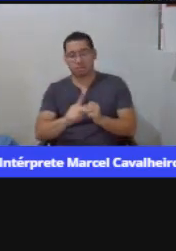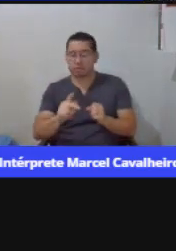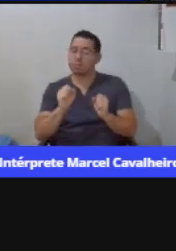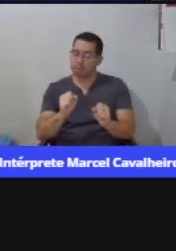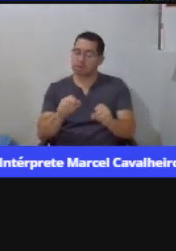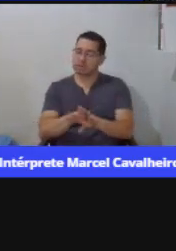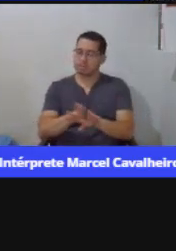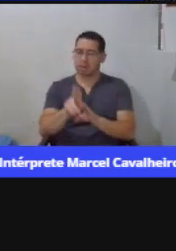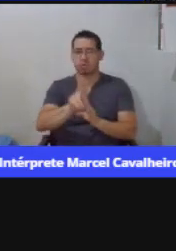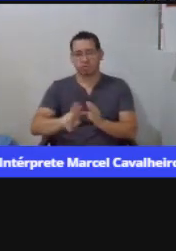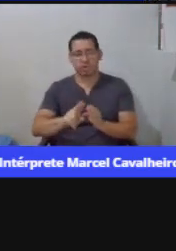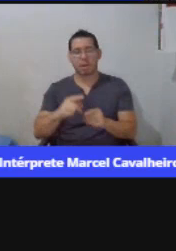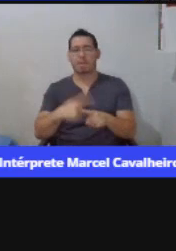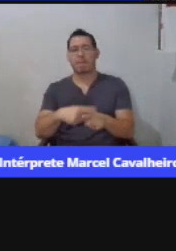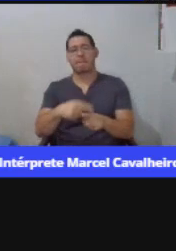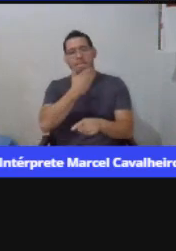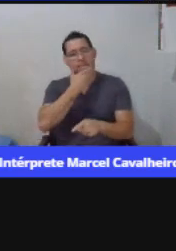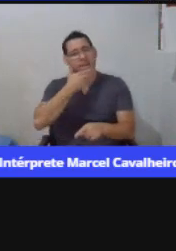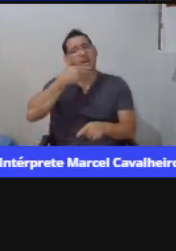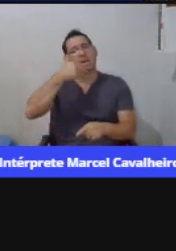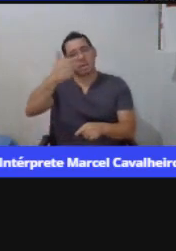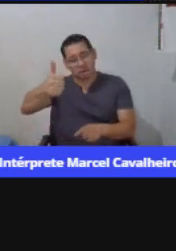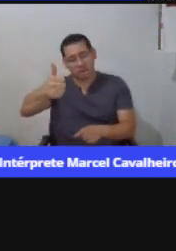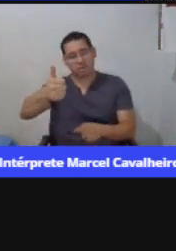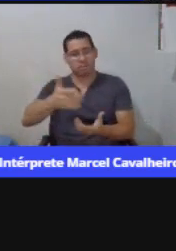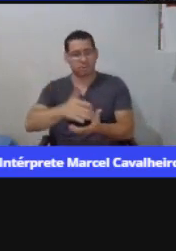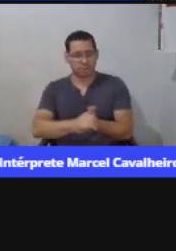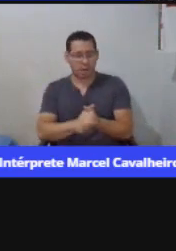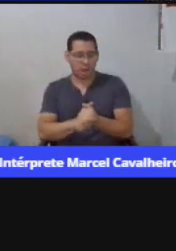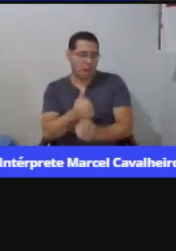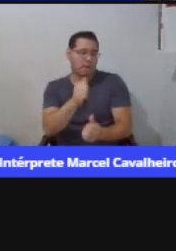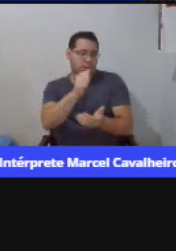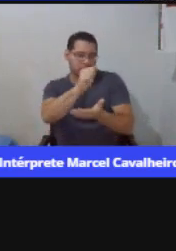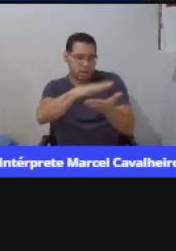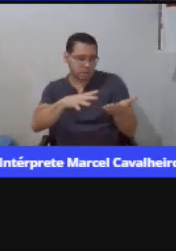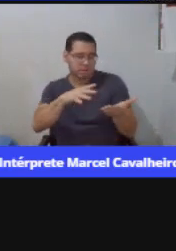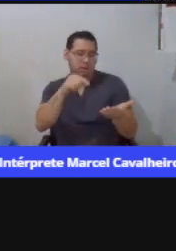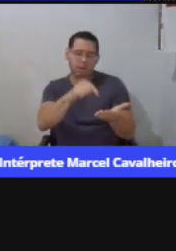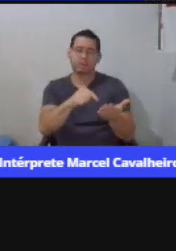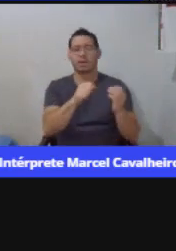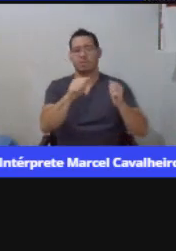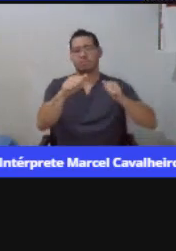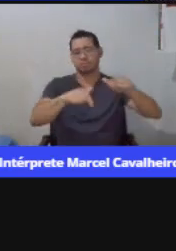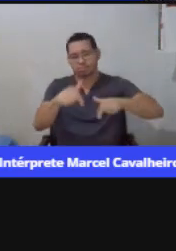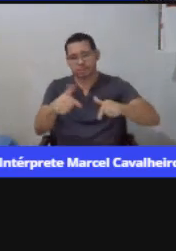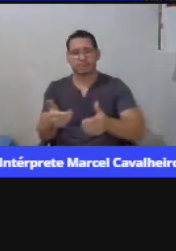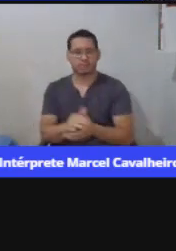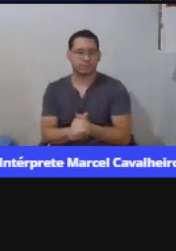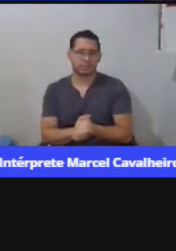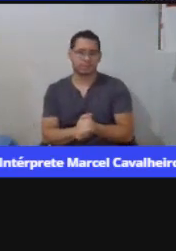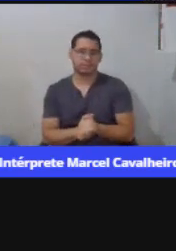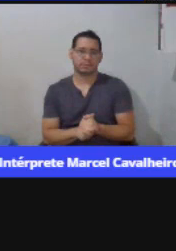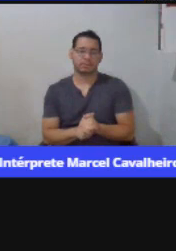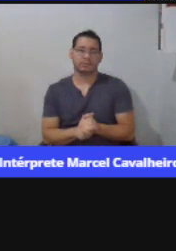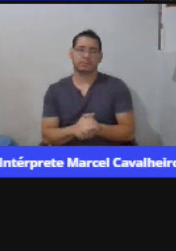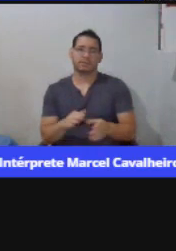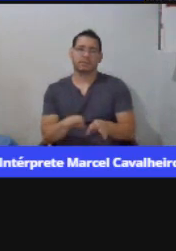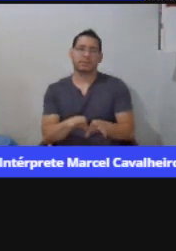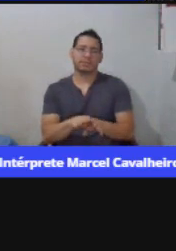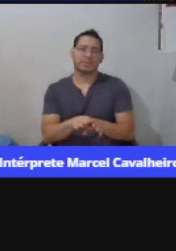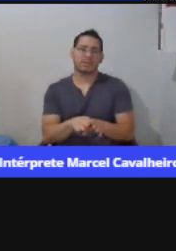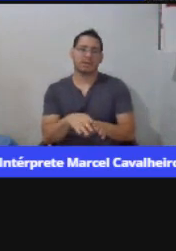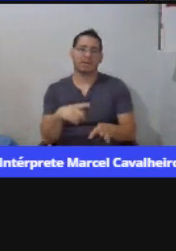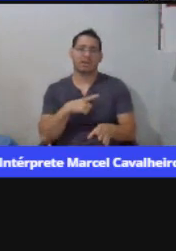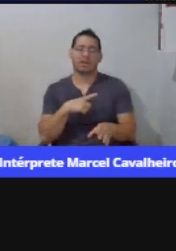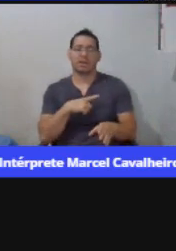aí o seu acervo de atividades que ele pode estar trabalhando. As plataformas digitais, que nós precisamos